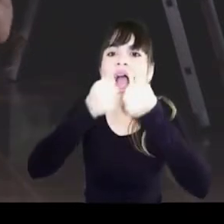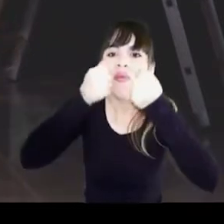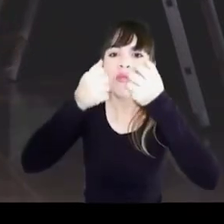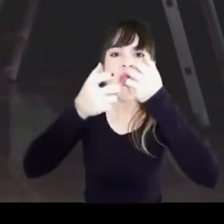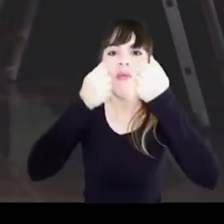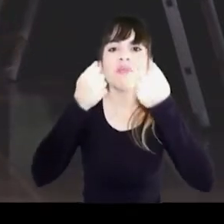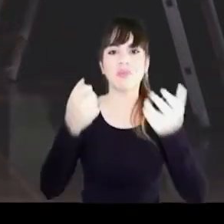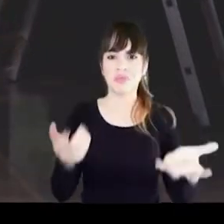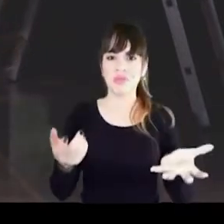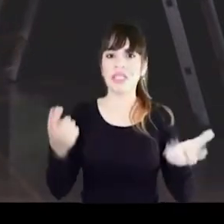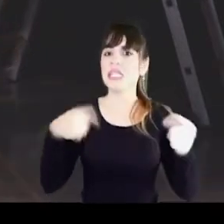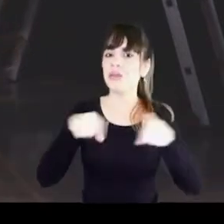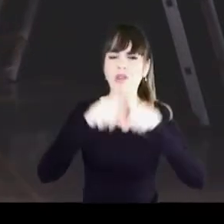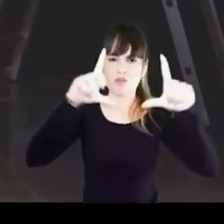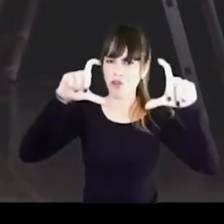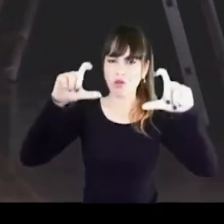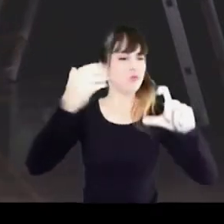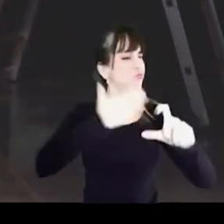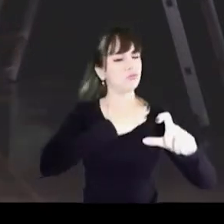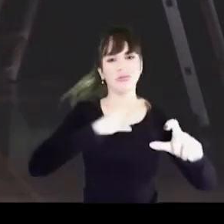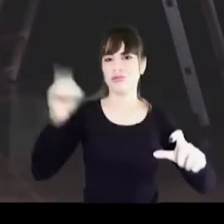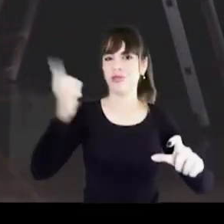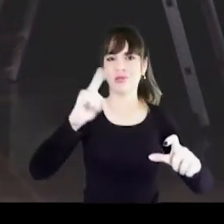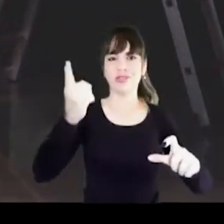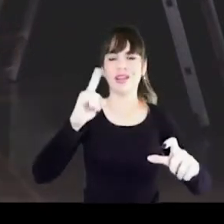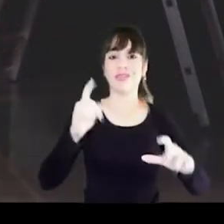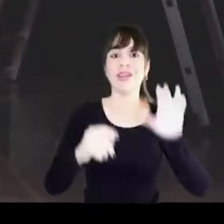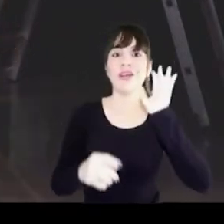e não gostava de tirar fotos.